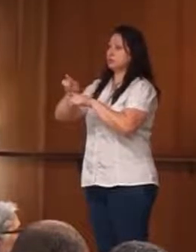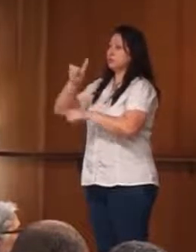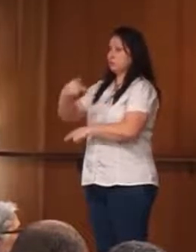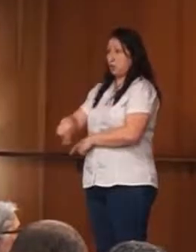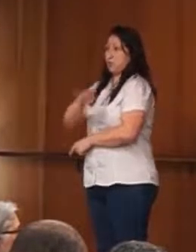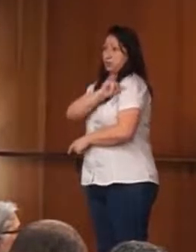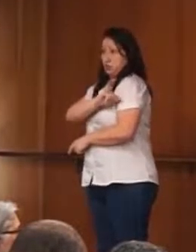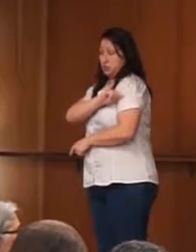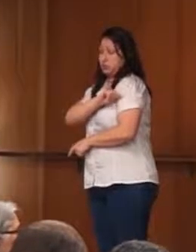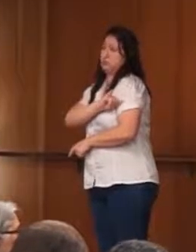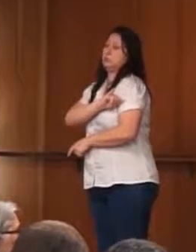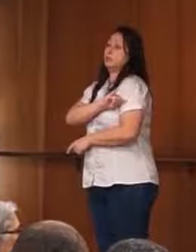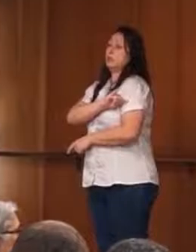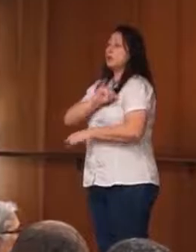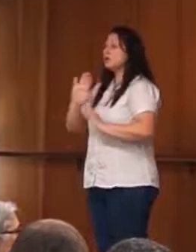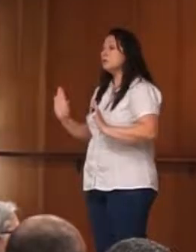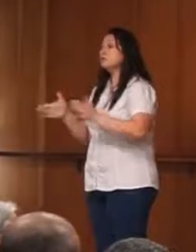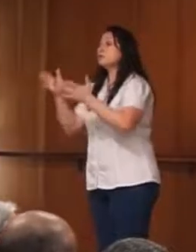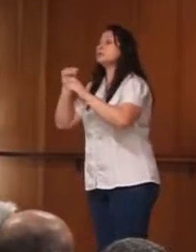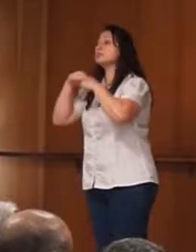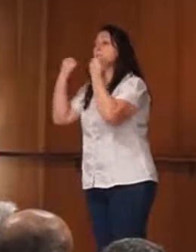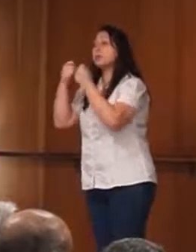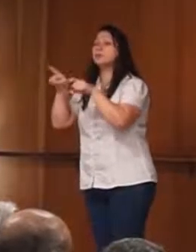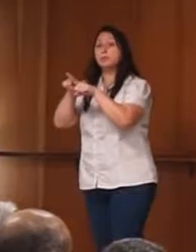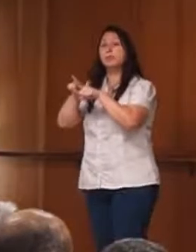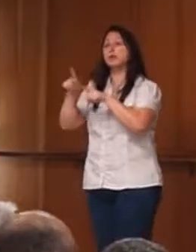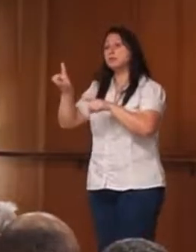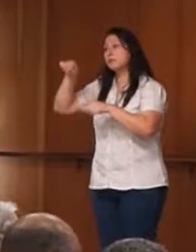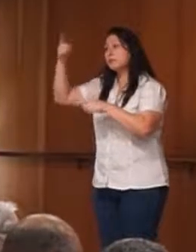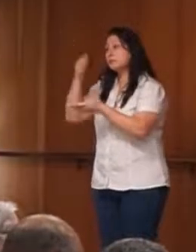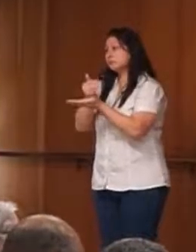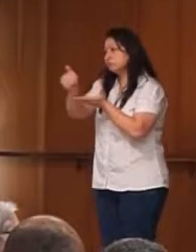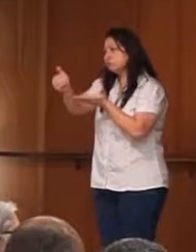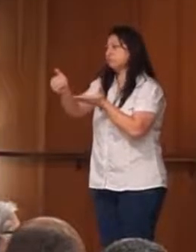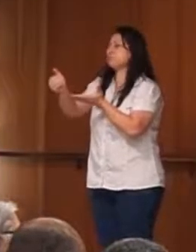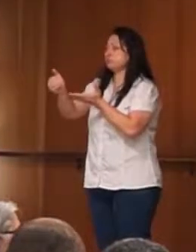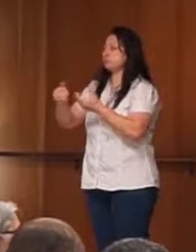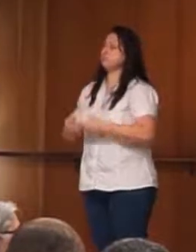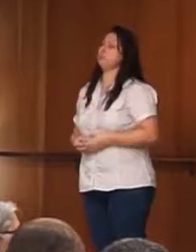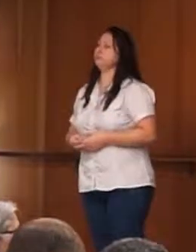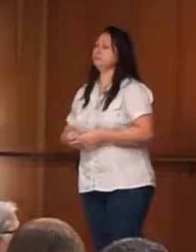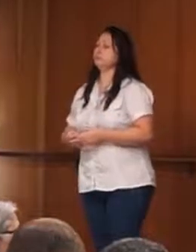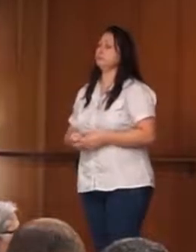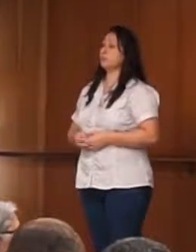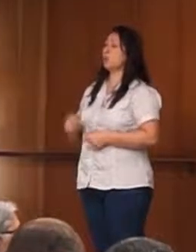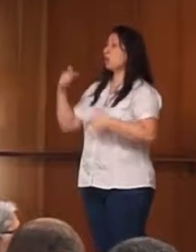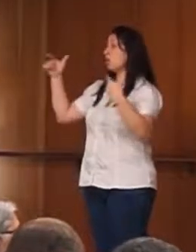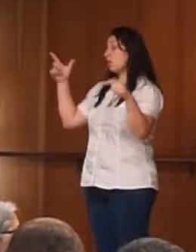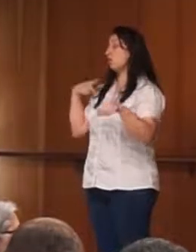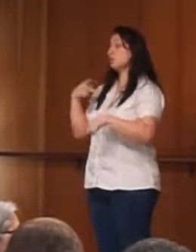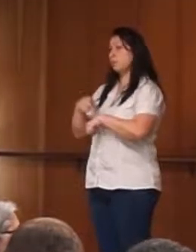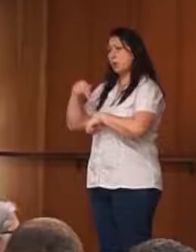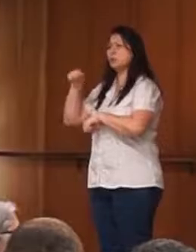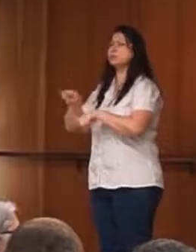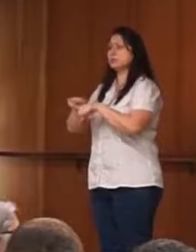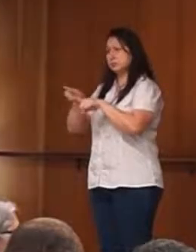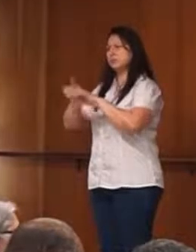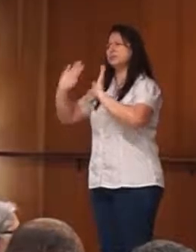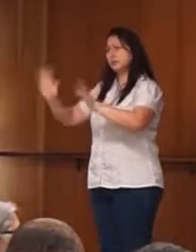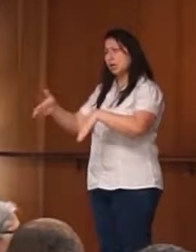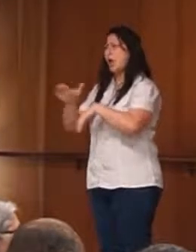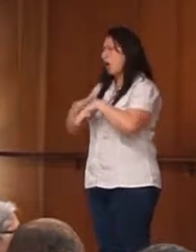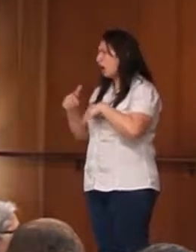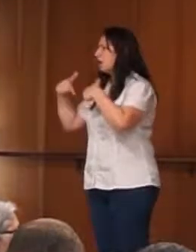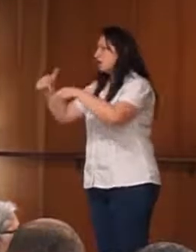seminário, né, através do programa de pós-graduação em relações étnico-raciais. Outros programas de pós-graduação já tiveram